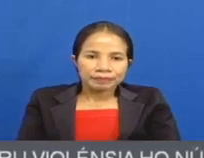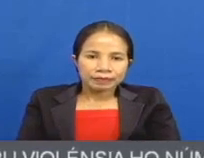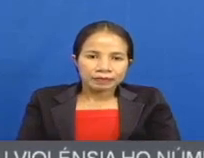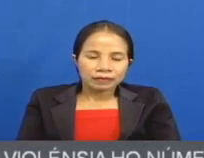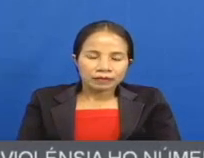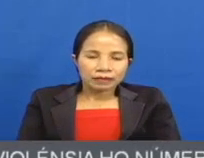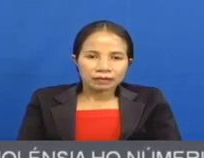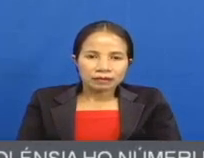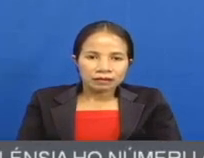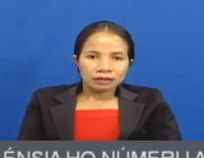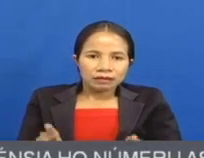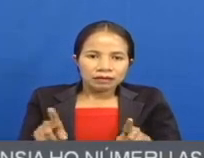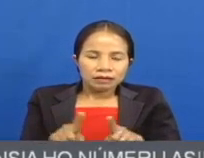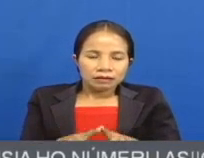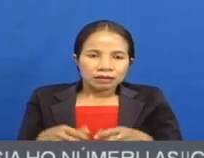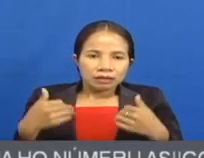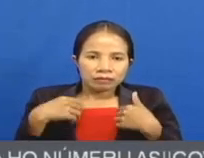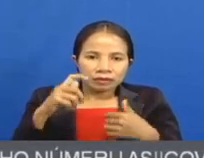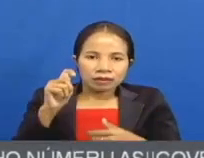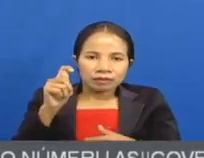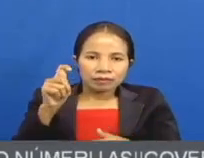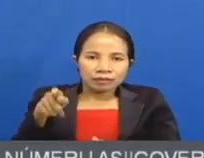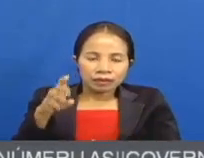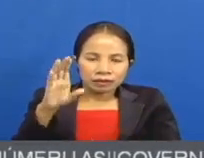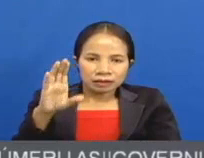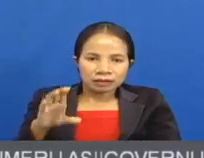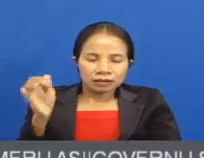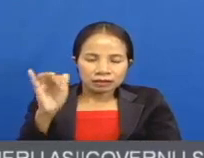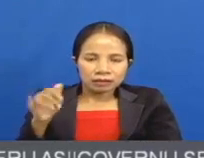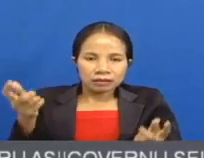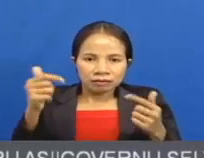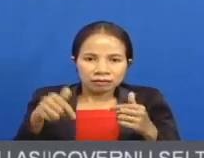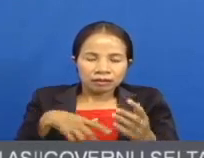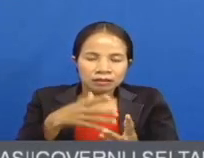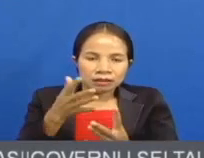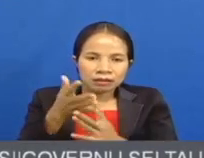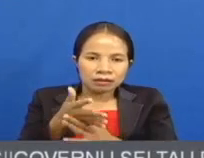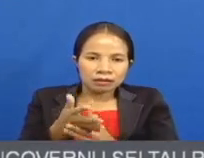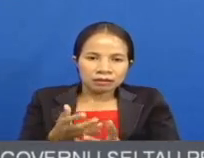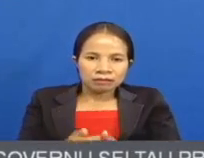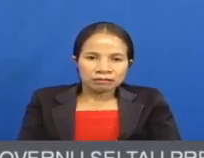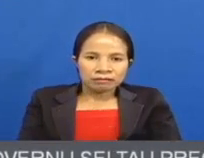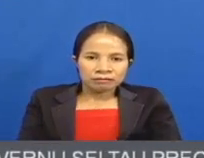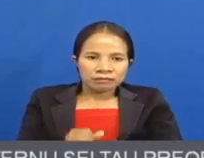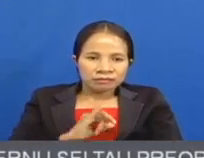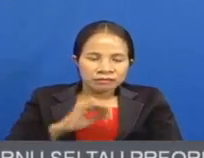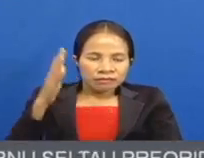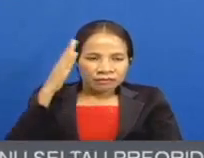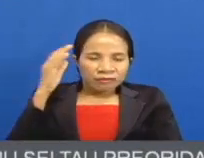a. E até pensar uma, se a mãe acesso, a não é lá